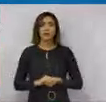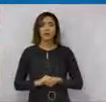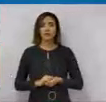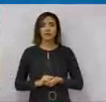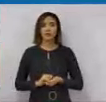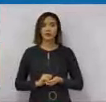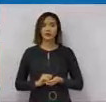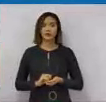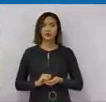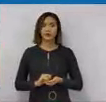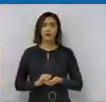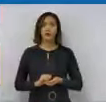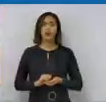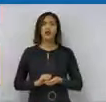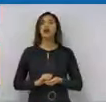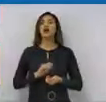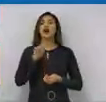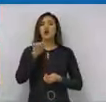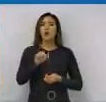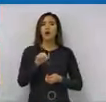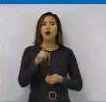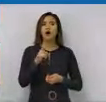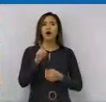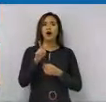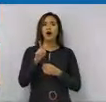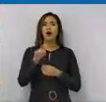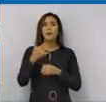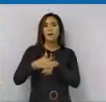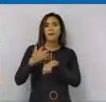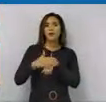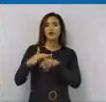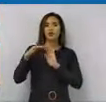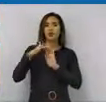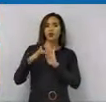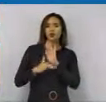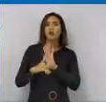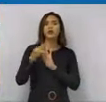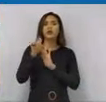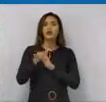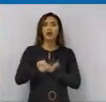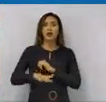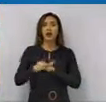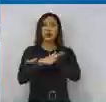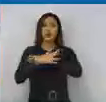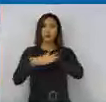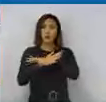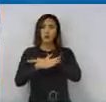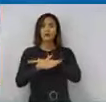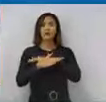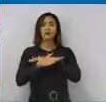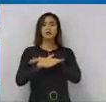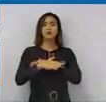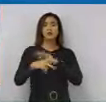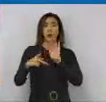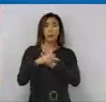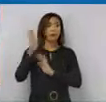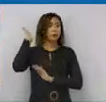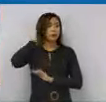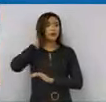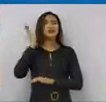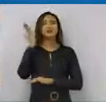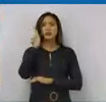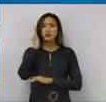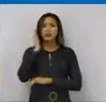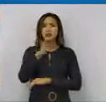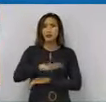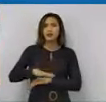A abrangência do programa ela se dá na região metropolitana de Belém. Nós sabemos que a região metropolitana de